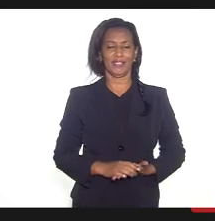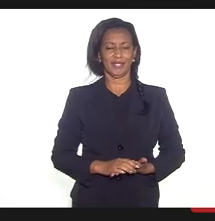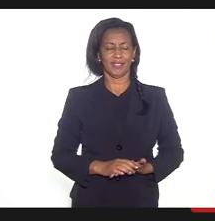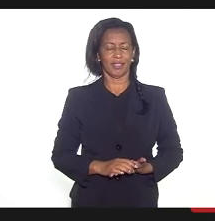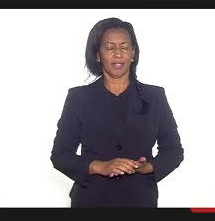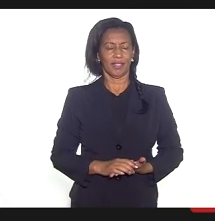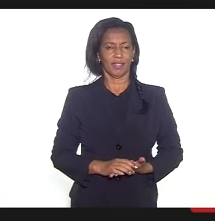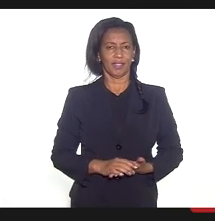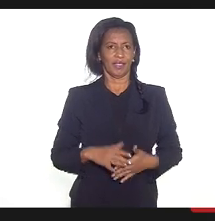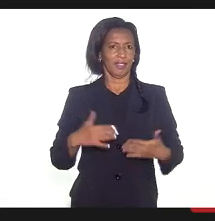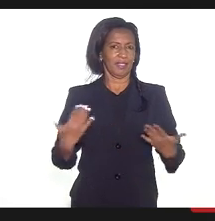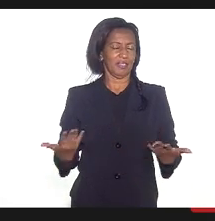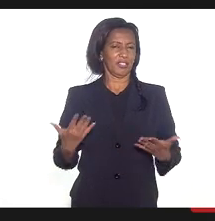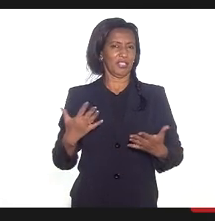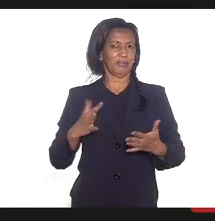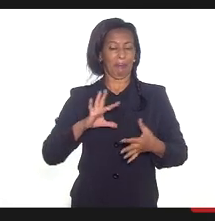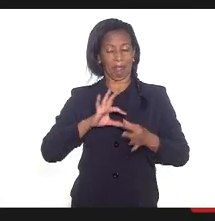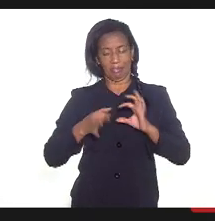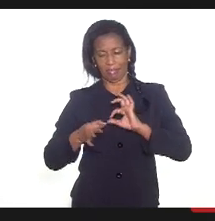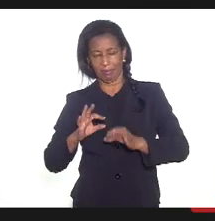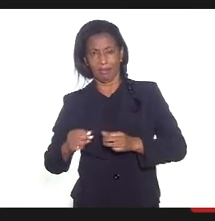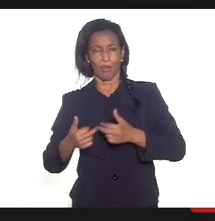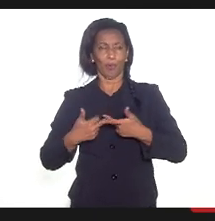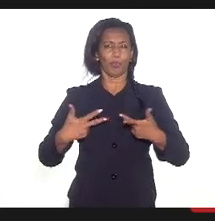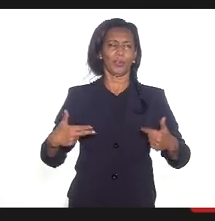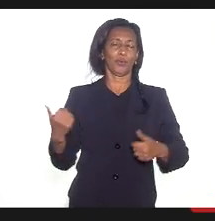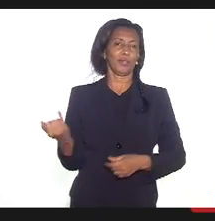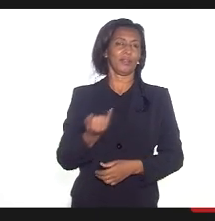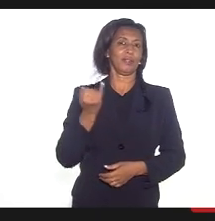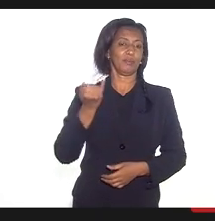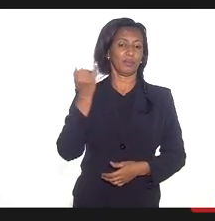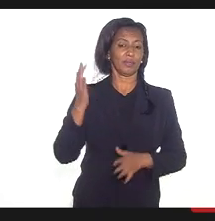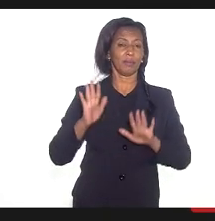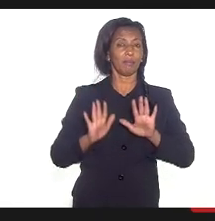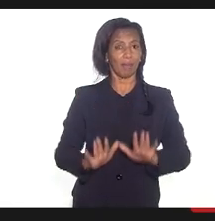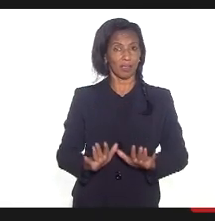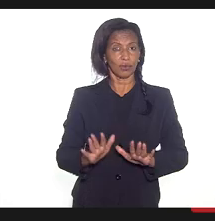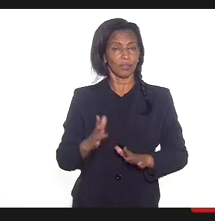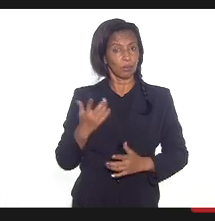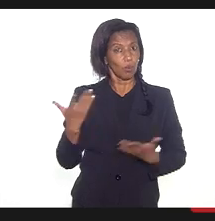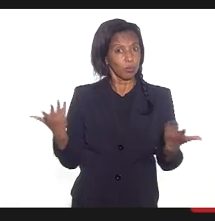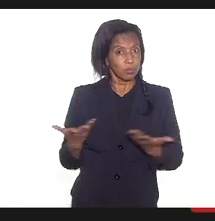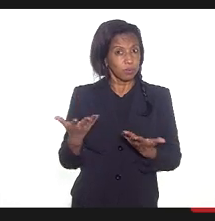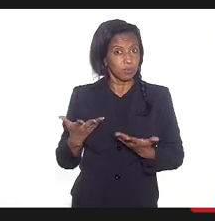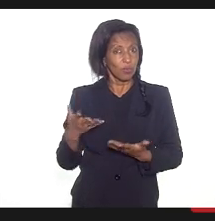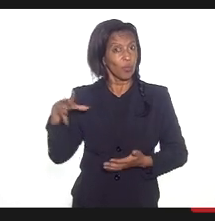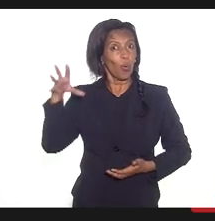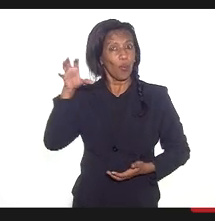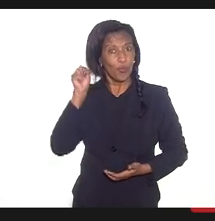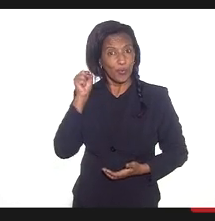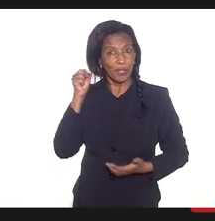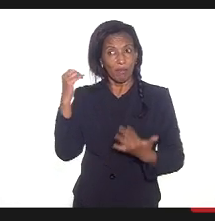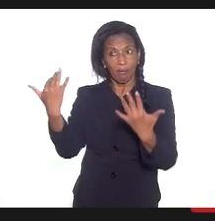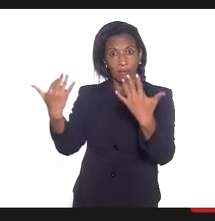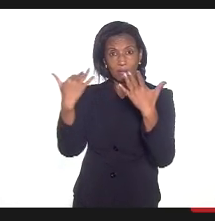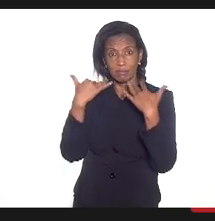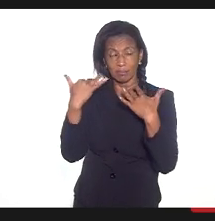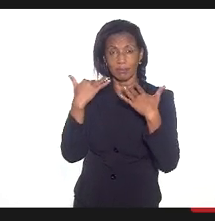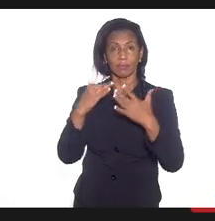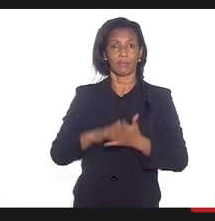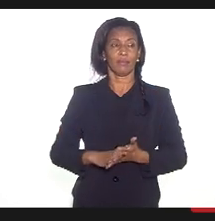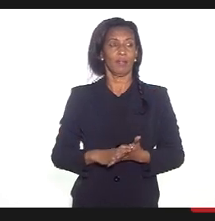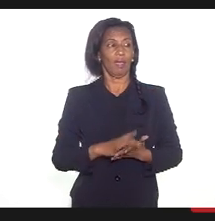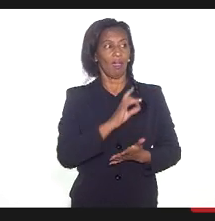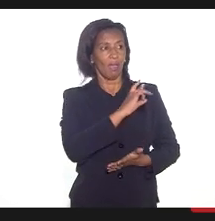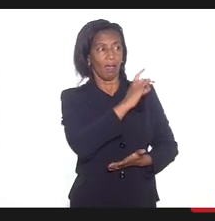gente enreda aí por muitas coisas que são importantes, mas vamos escutar, né? Vamos escutar os nossos